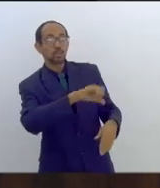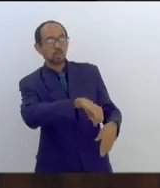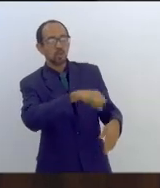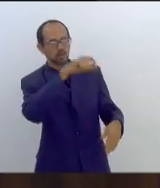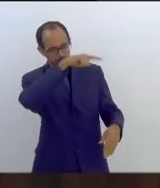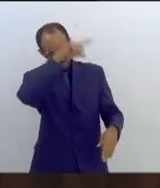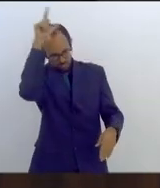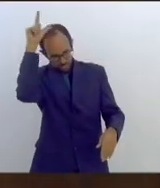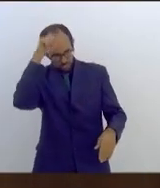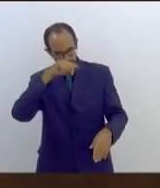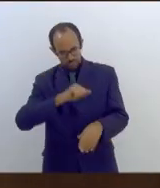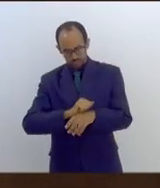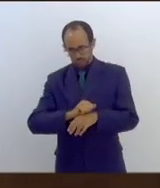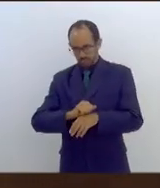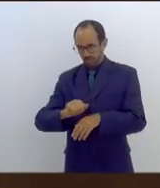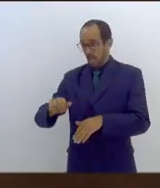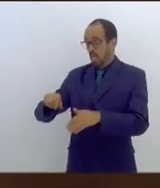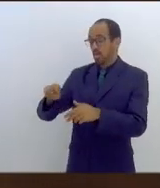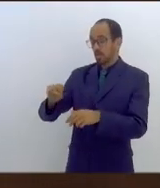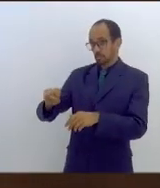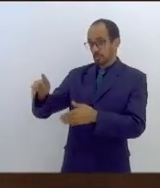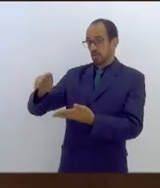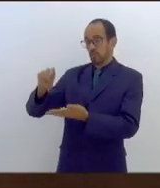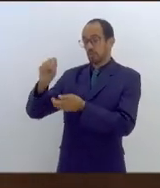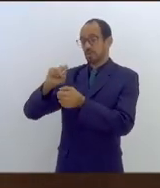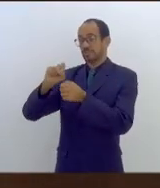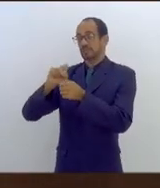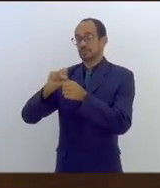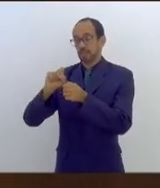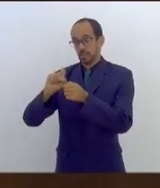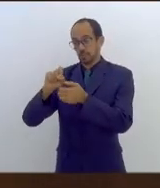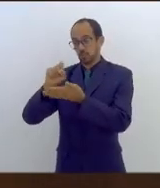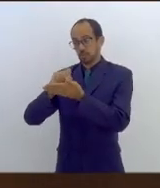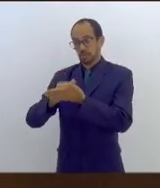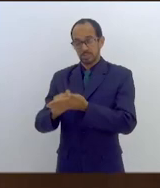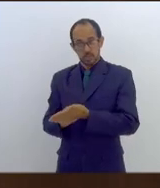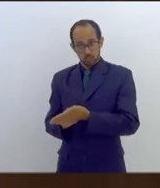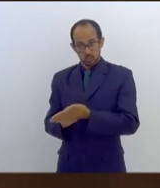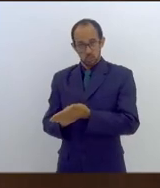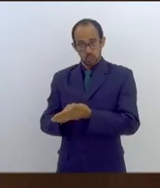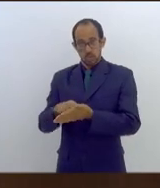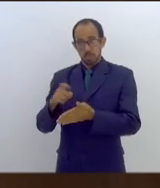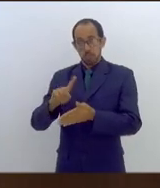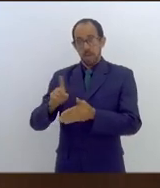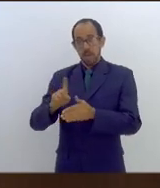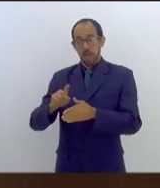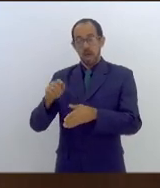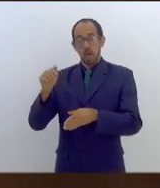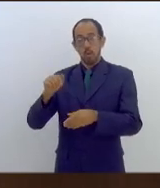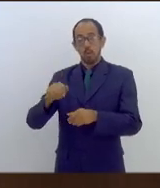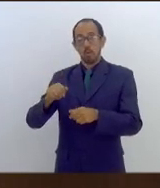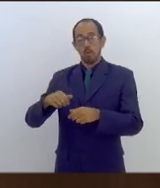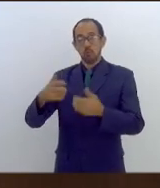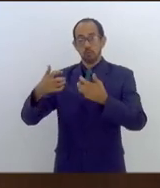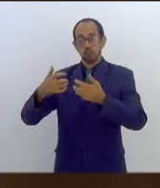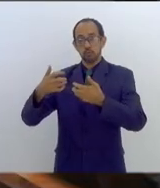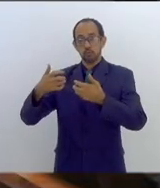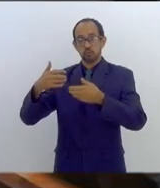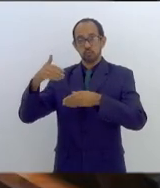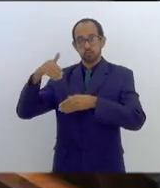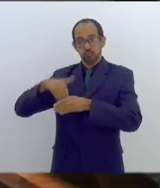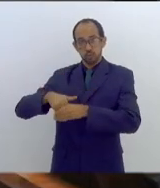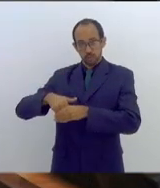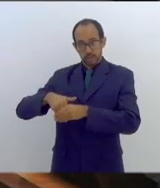Por escrito, para a pauta não funcionar enquanto os vetos não forem